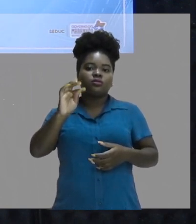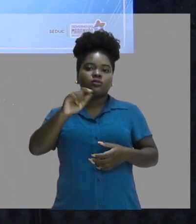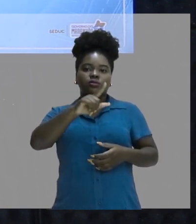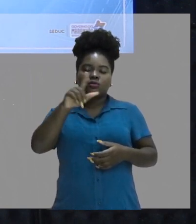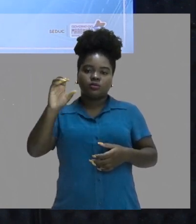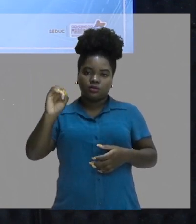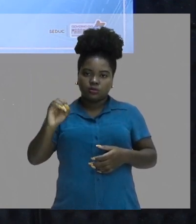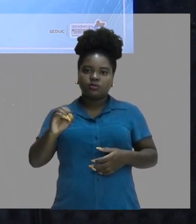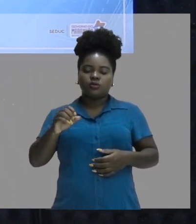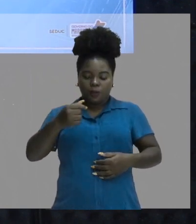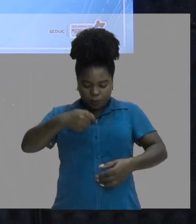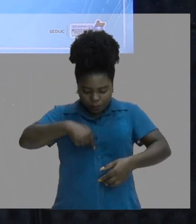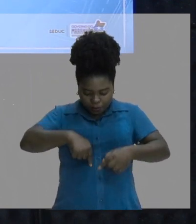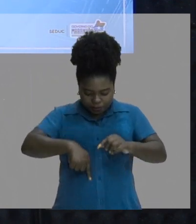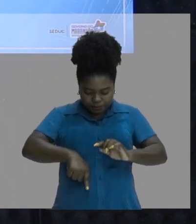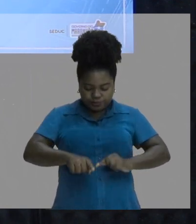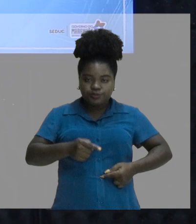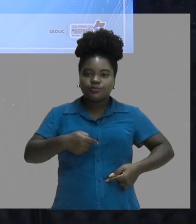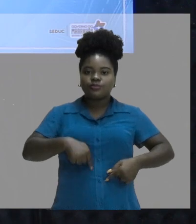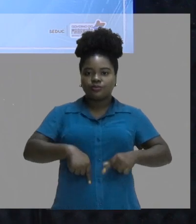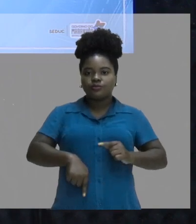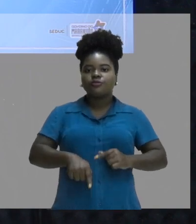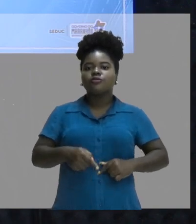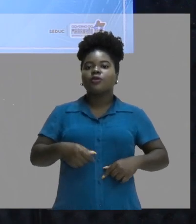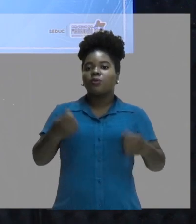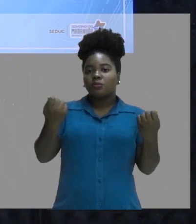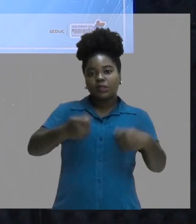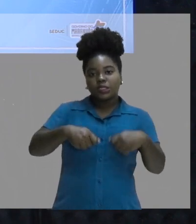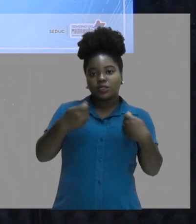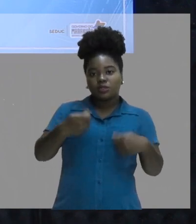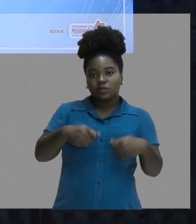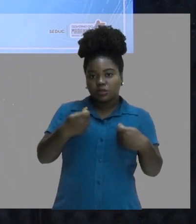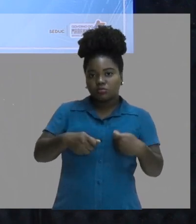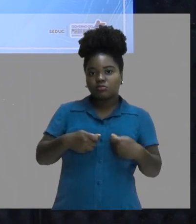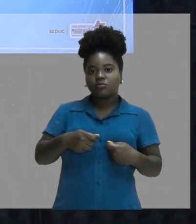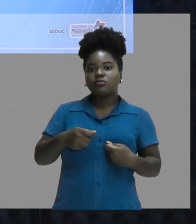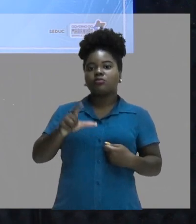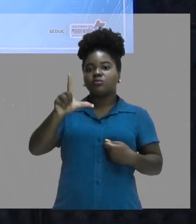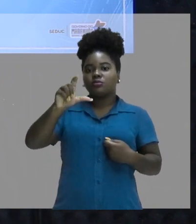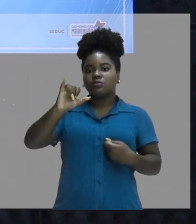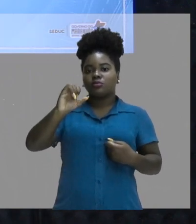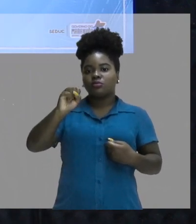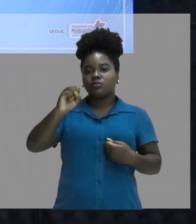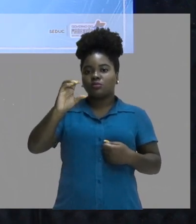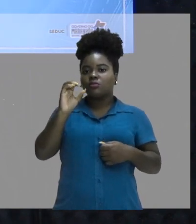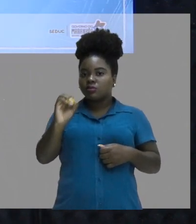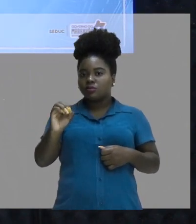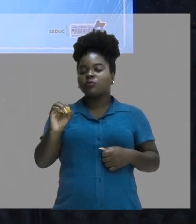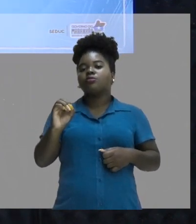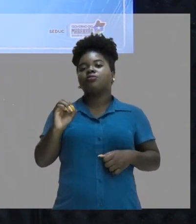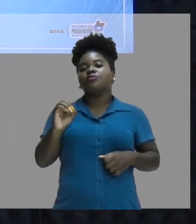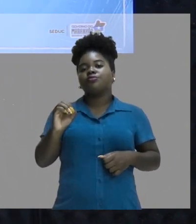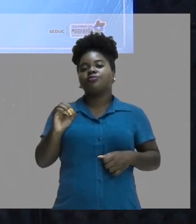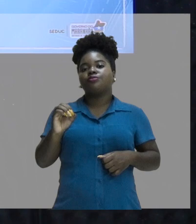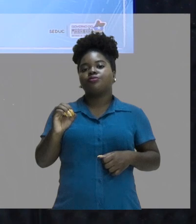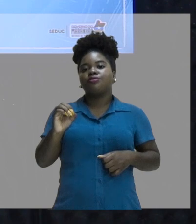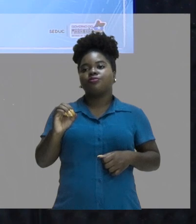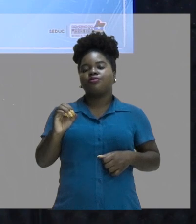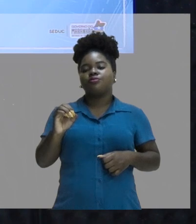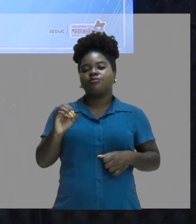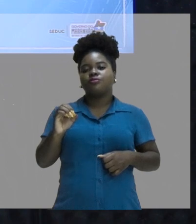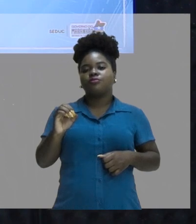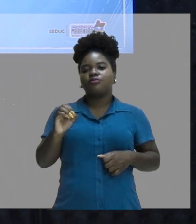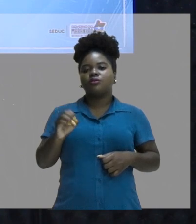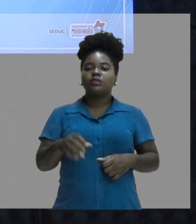intestino grosso, eles trabalham através de tecidos lisos, tá certo? Obviamente, voltando, a gente consegue estimular esse tecido através de